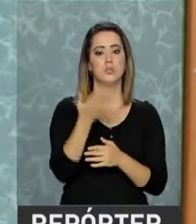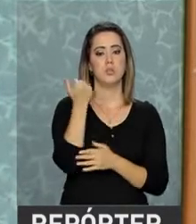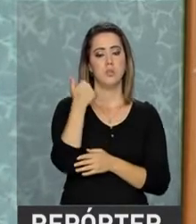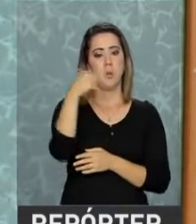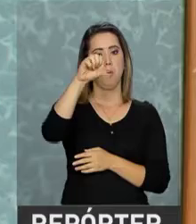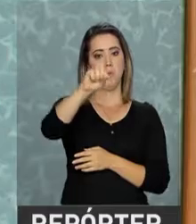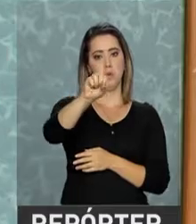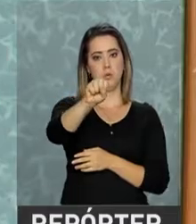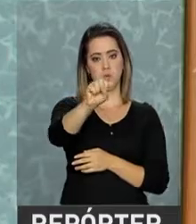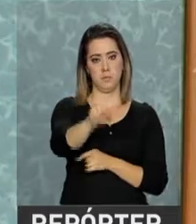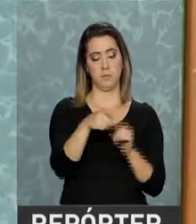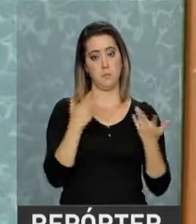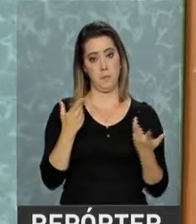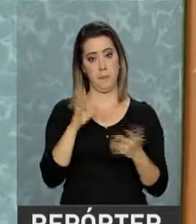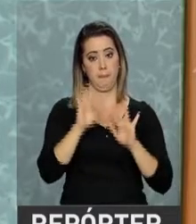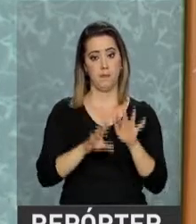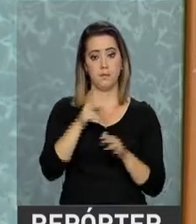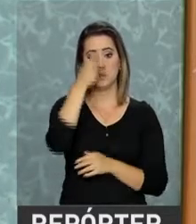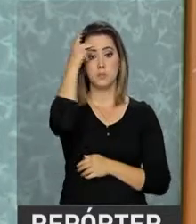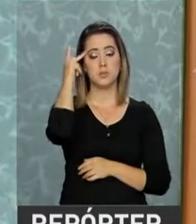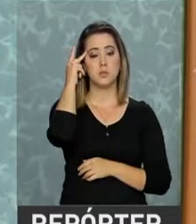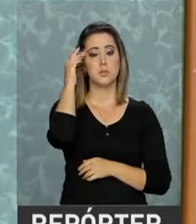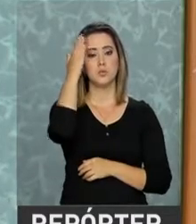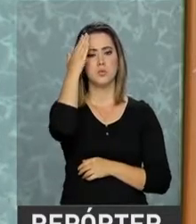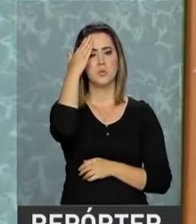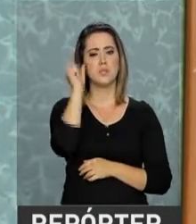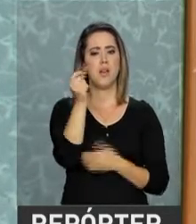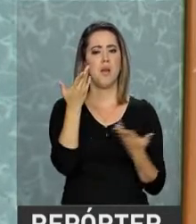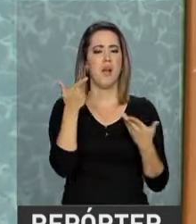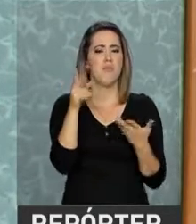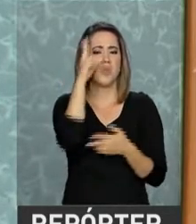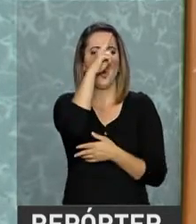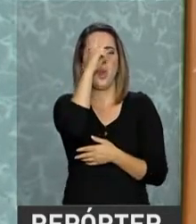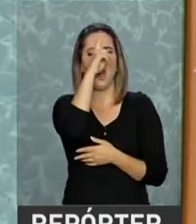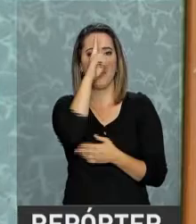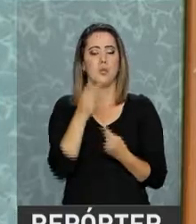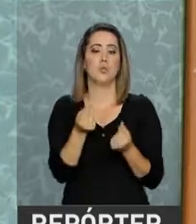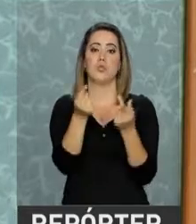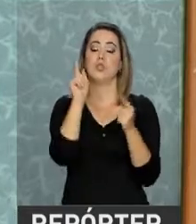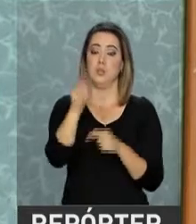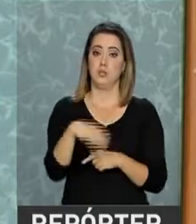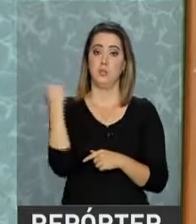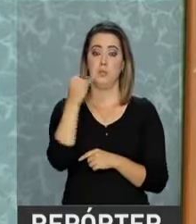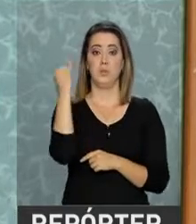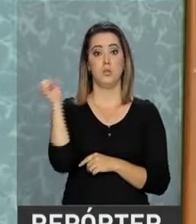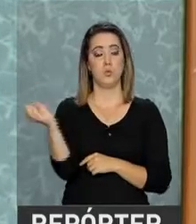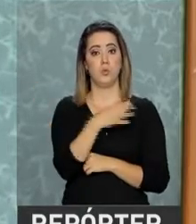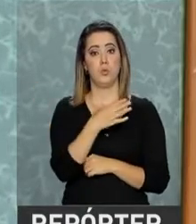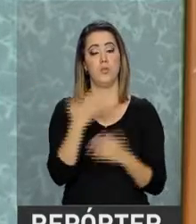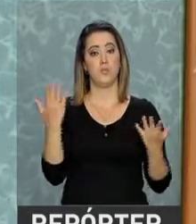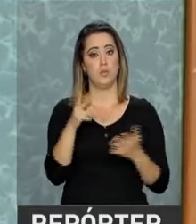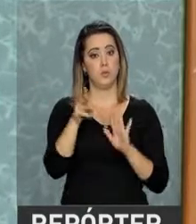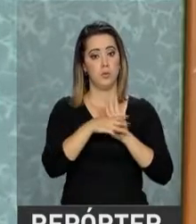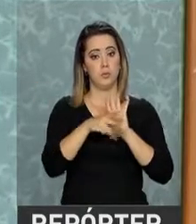anteriores a 1988 algumas pessoas não têm muito muito lembrança desse recurso então há uma novidade importante da